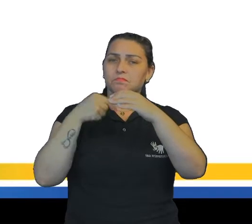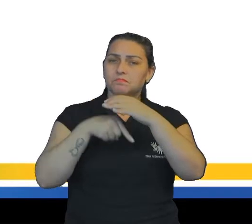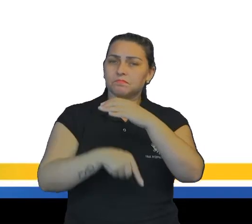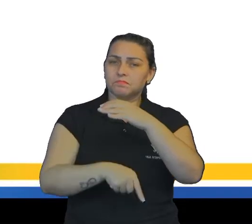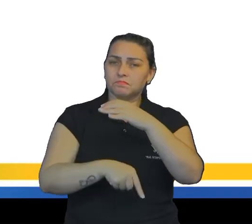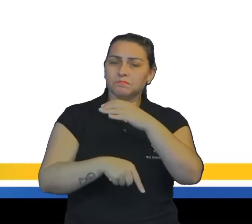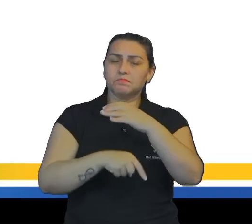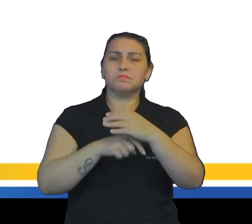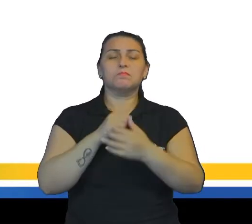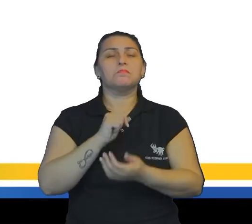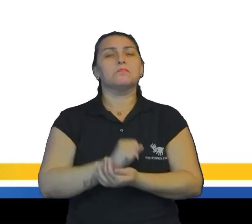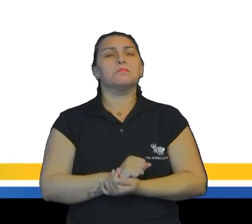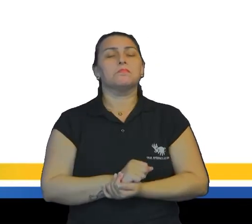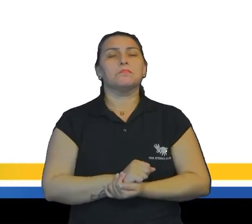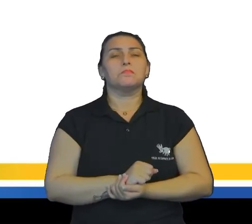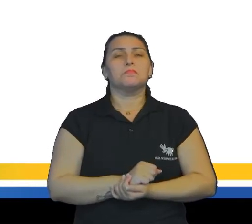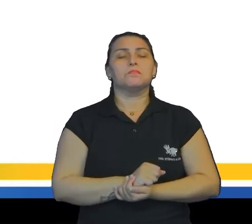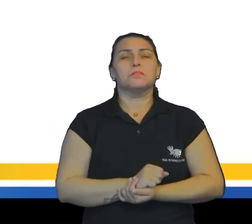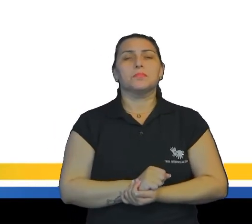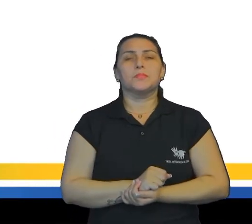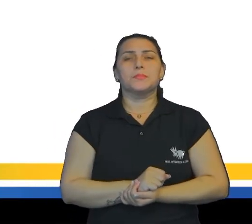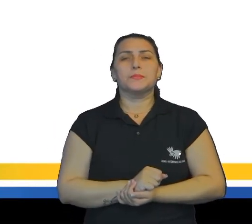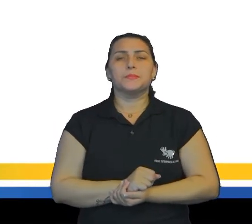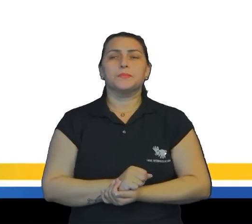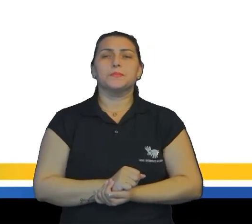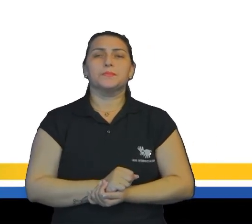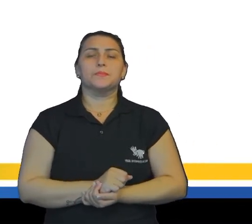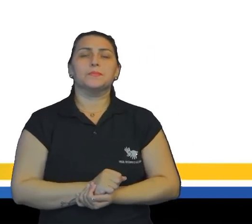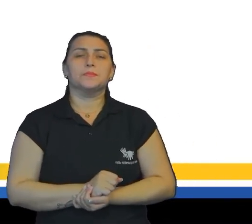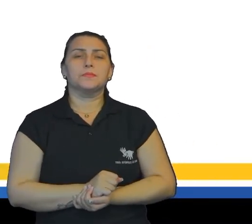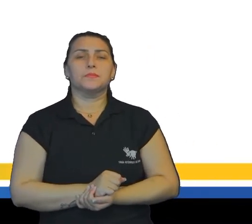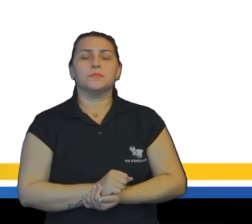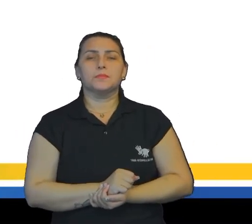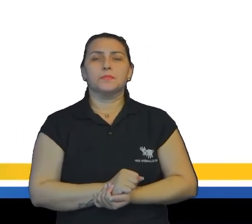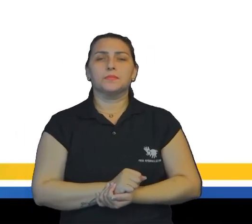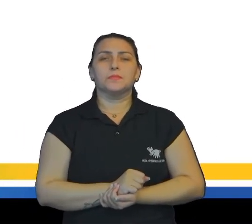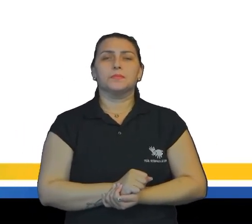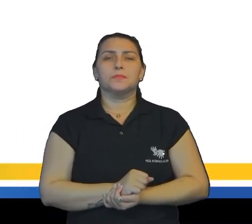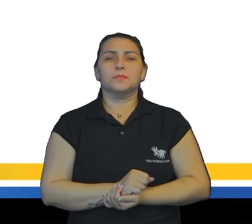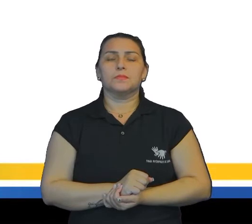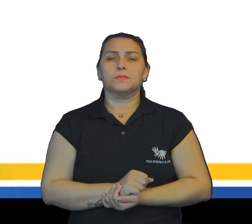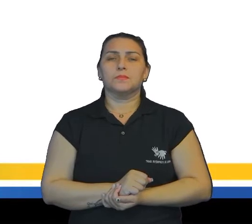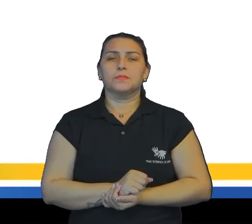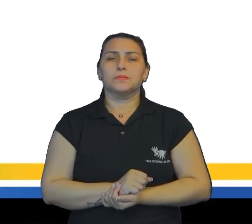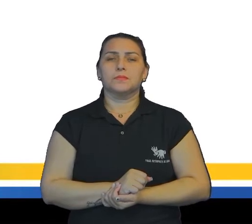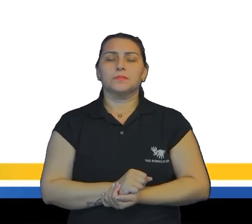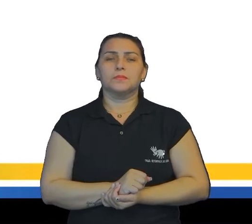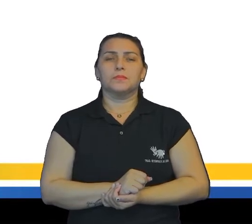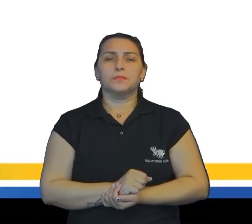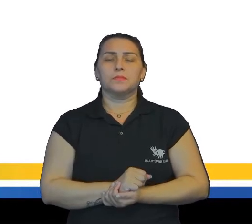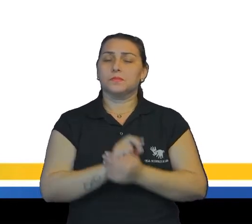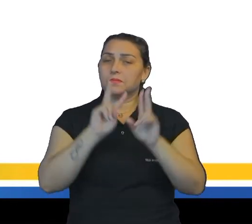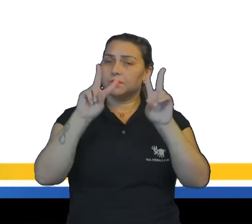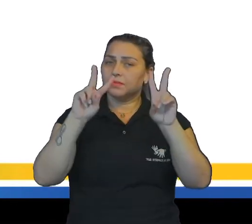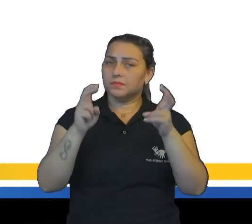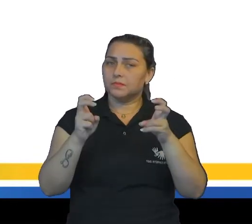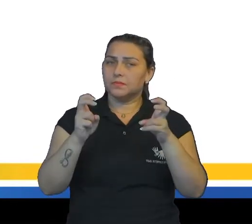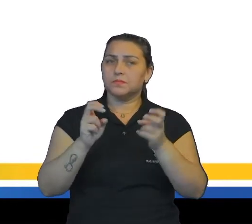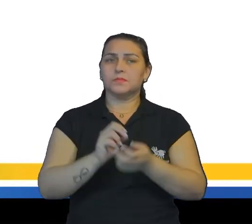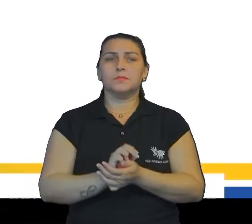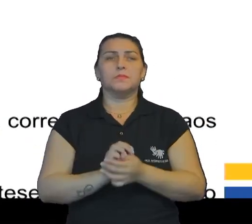né? Você vai se posicionar ali sobre o tema.